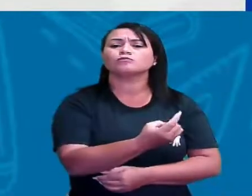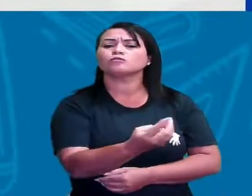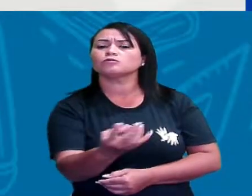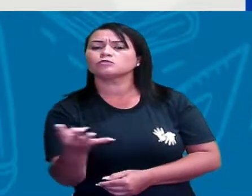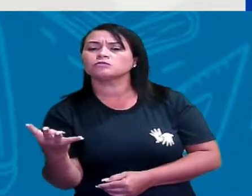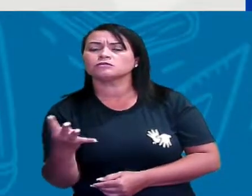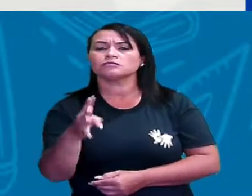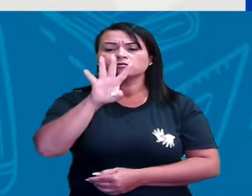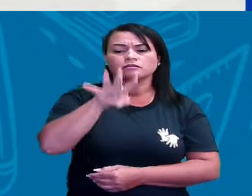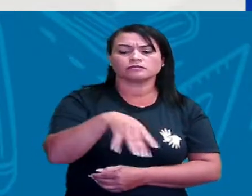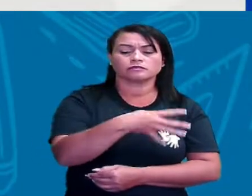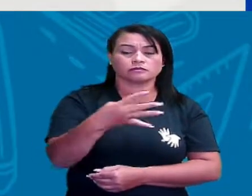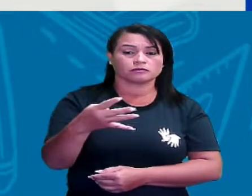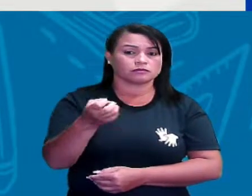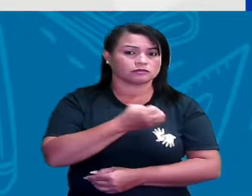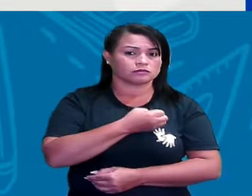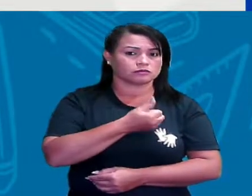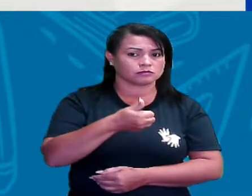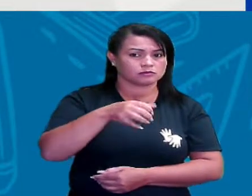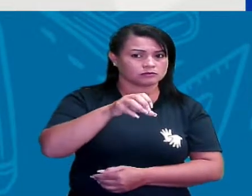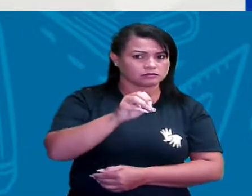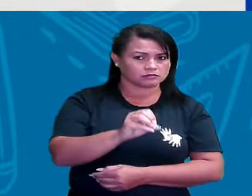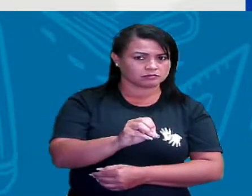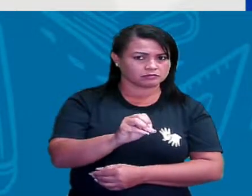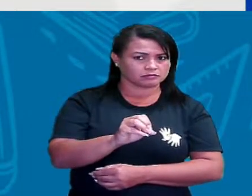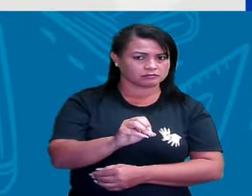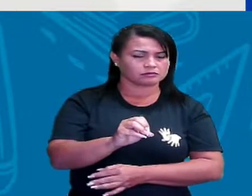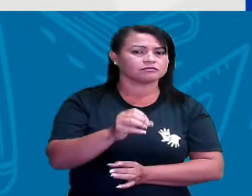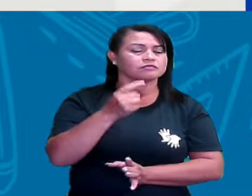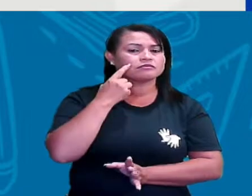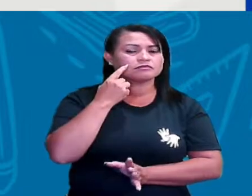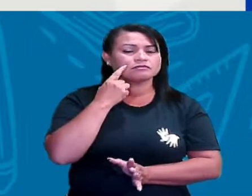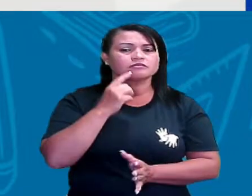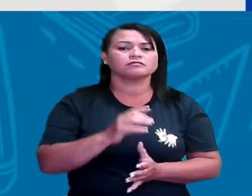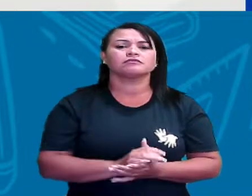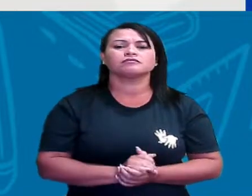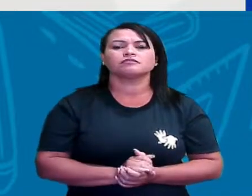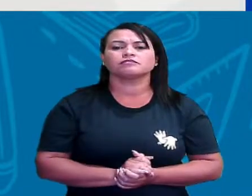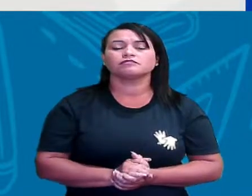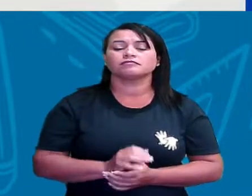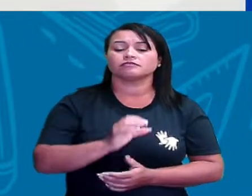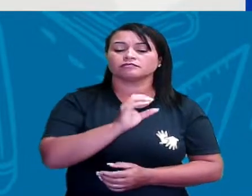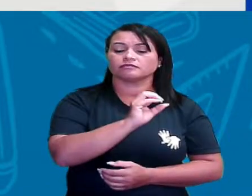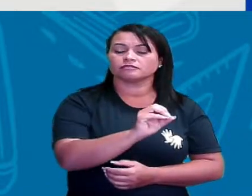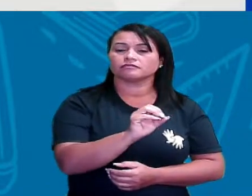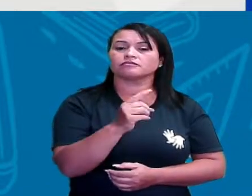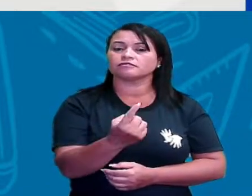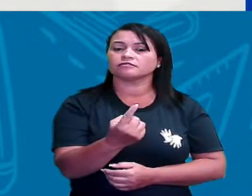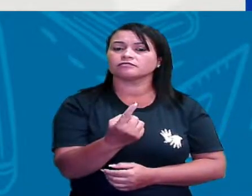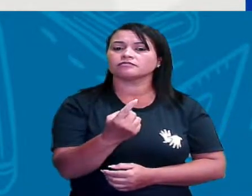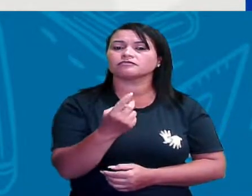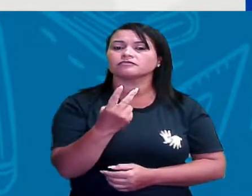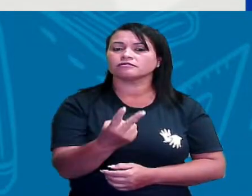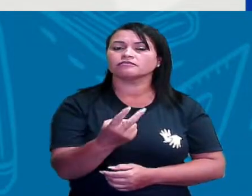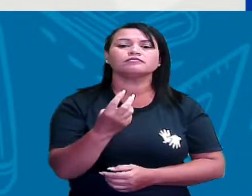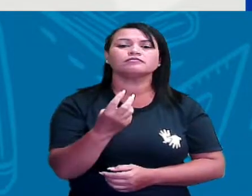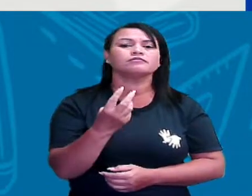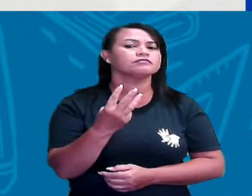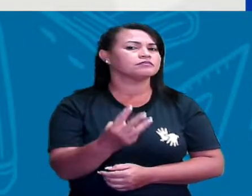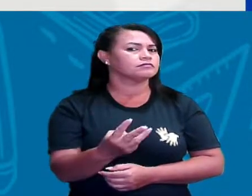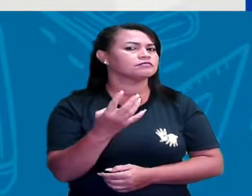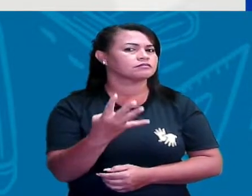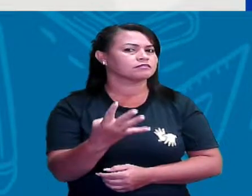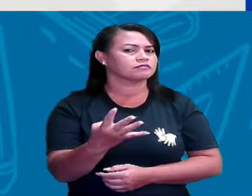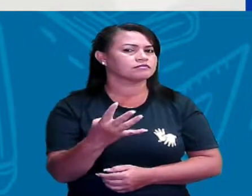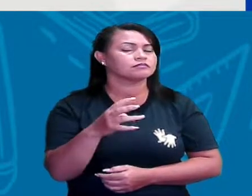decimal utiliza o número 10 como base nele. Os algarismos 0, 1, 2,